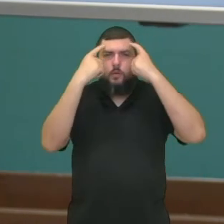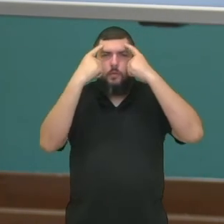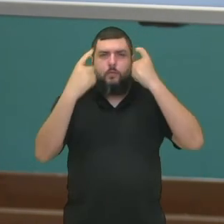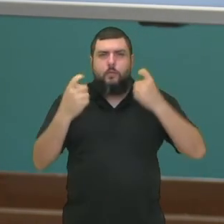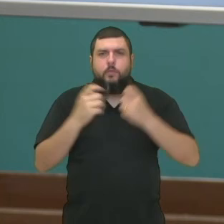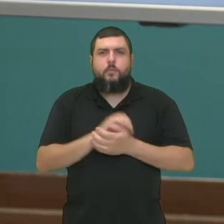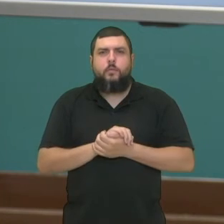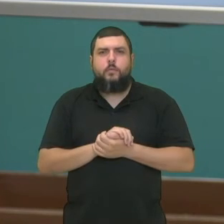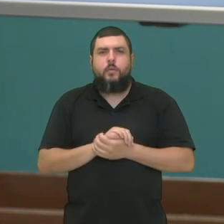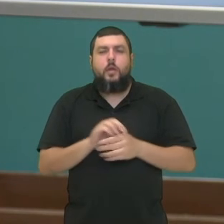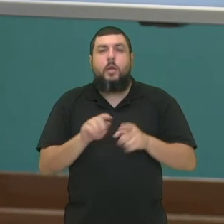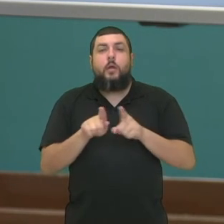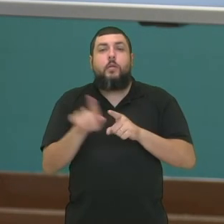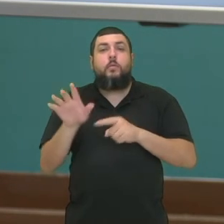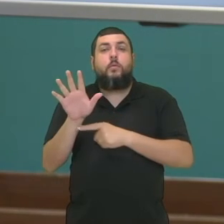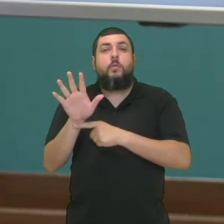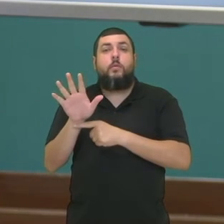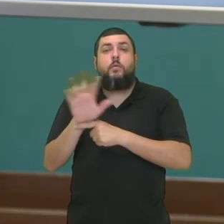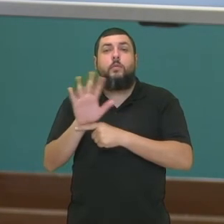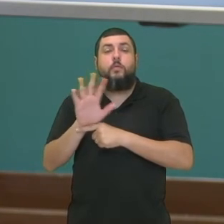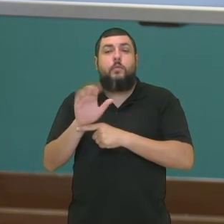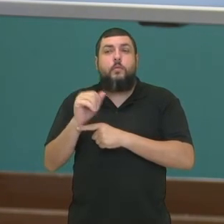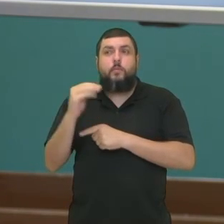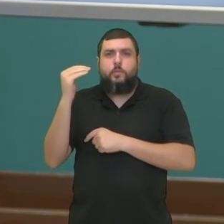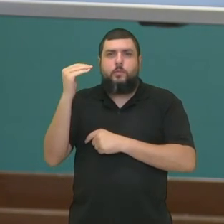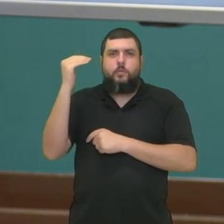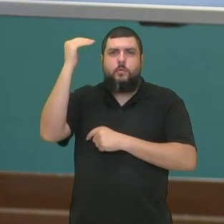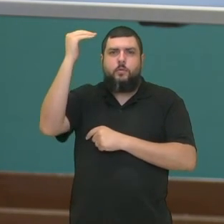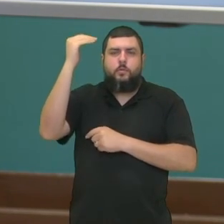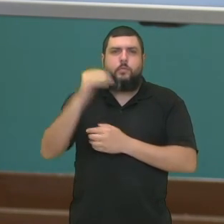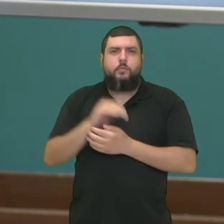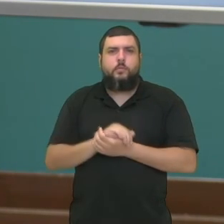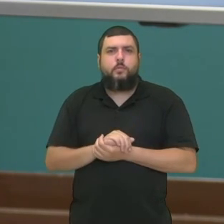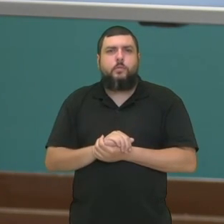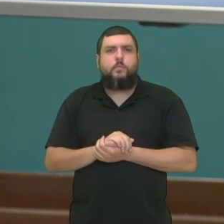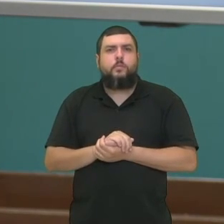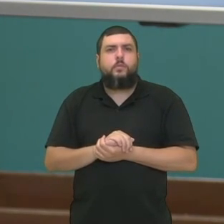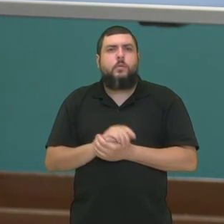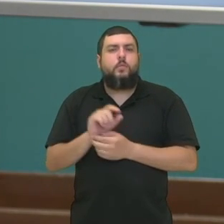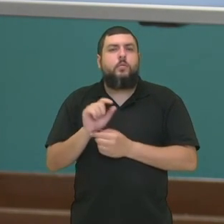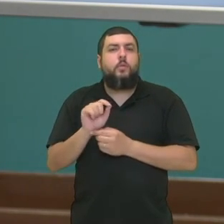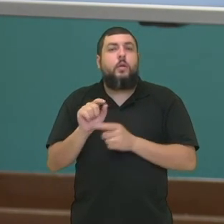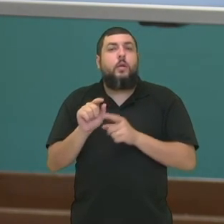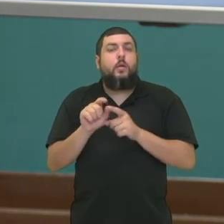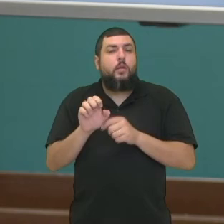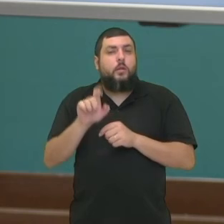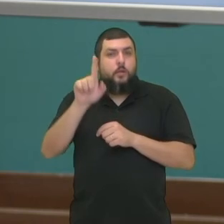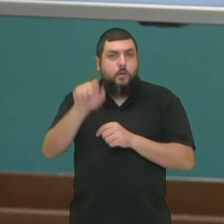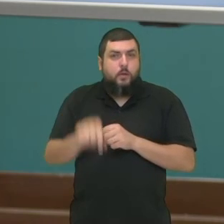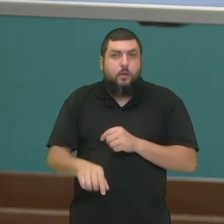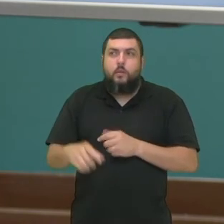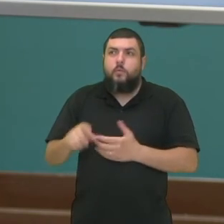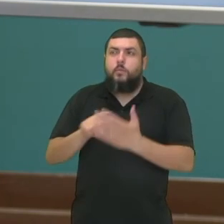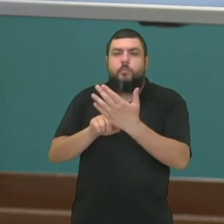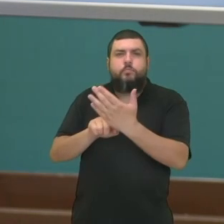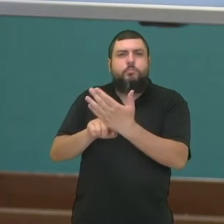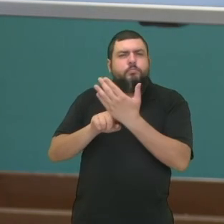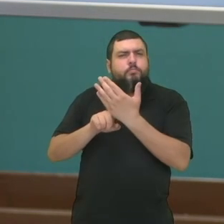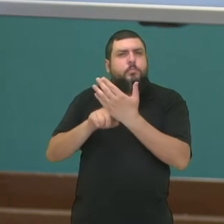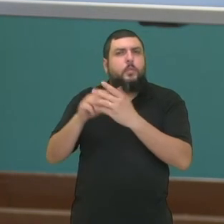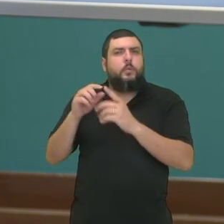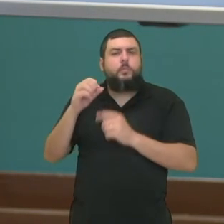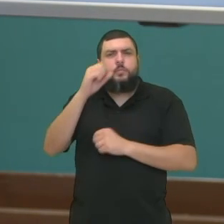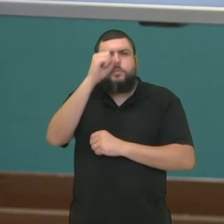passando para filmes na nossa vida adulta, na nossa vida adolescente, que consolidam essa violência na sociedade